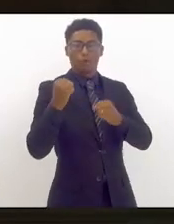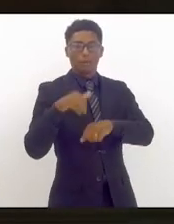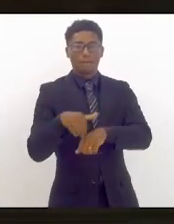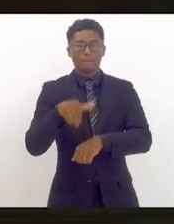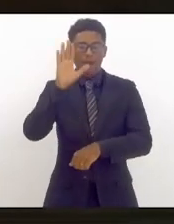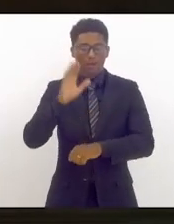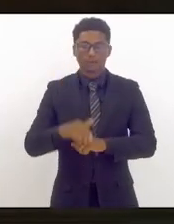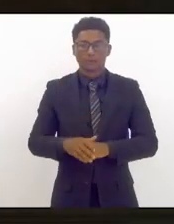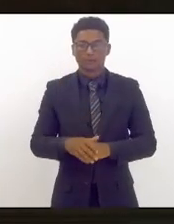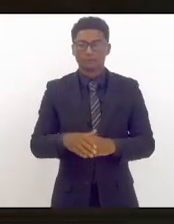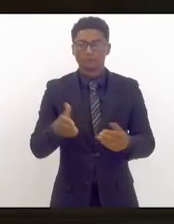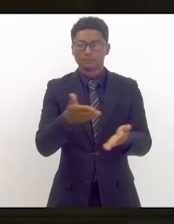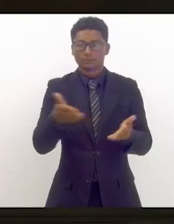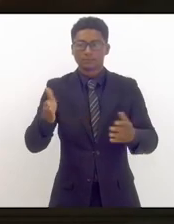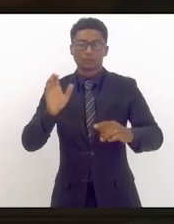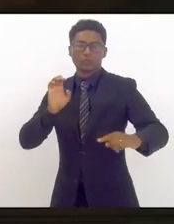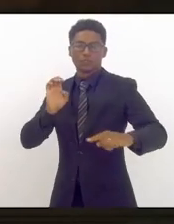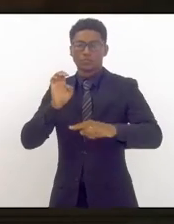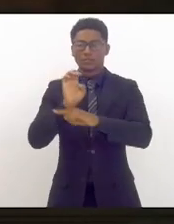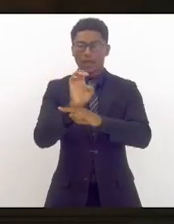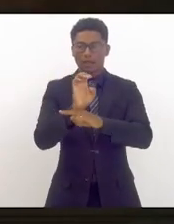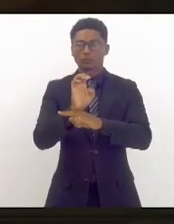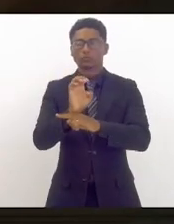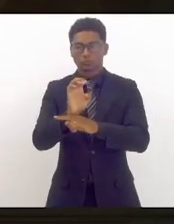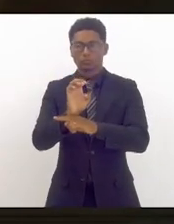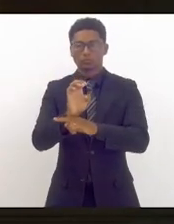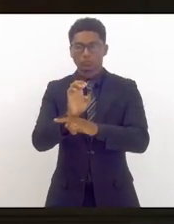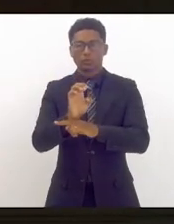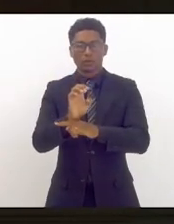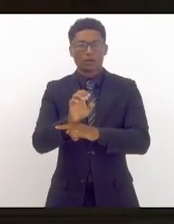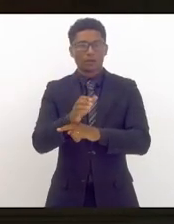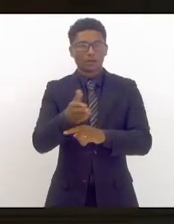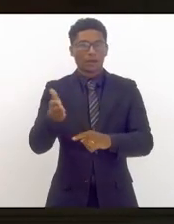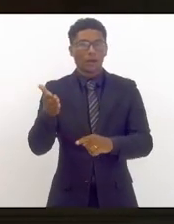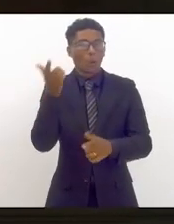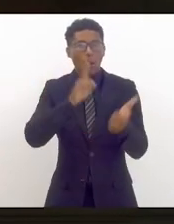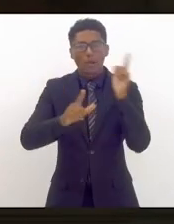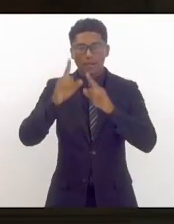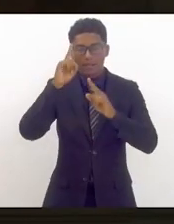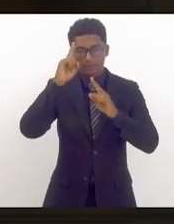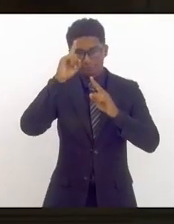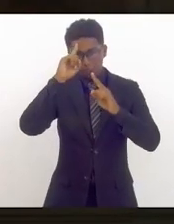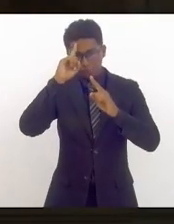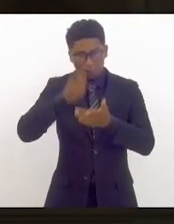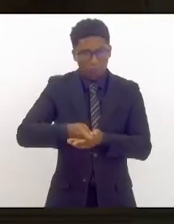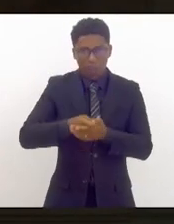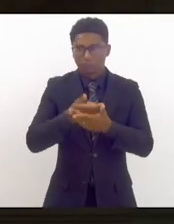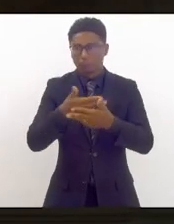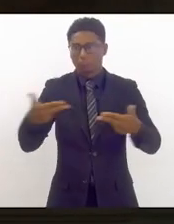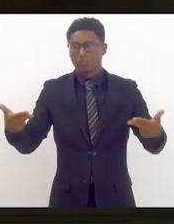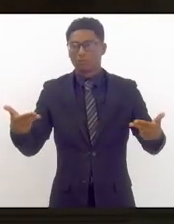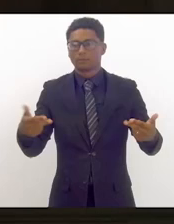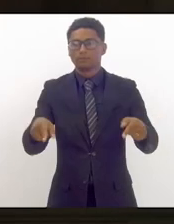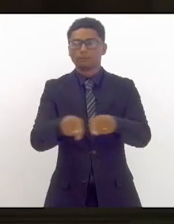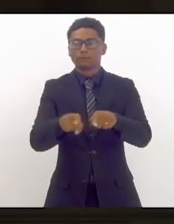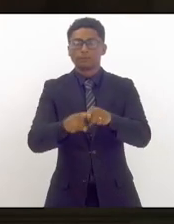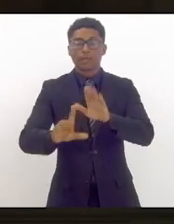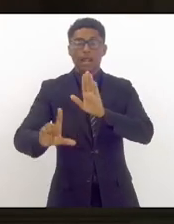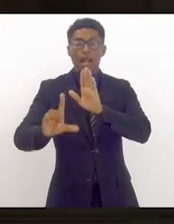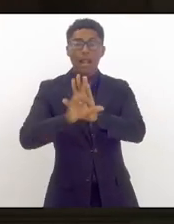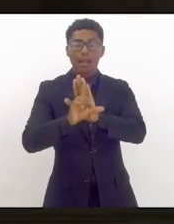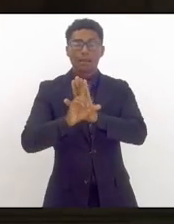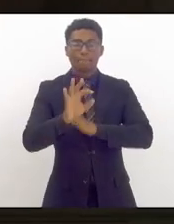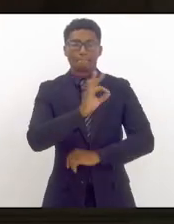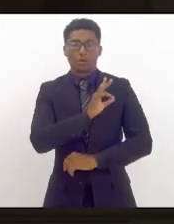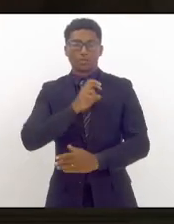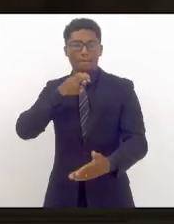o status de secretaria e maior autonomia do órgão. A lei orgânica da Polícia Penal instituiu ainda